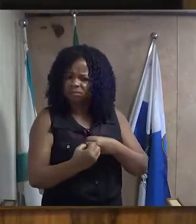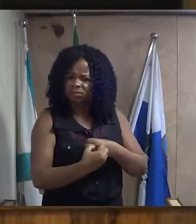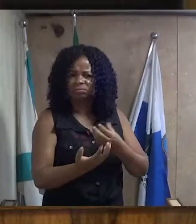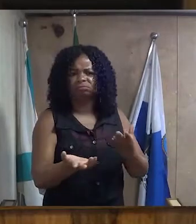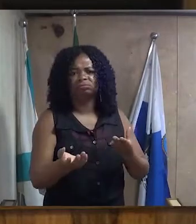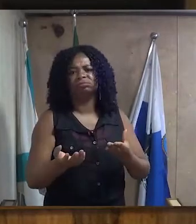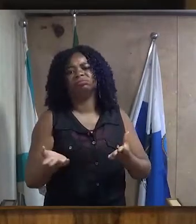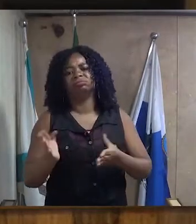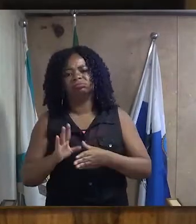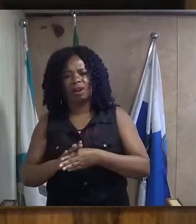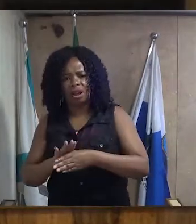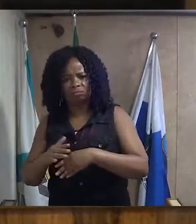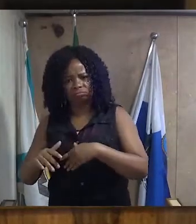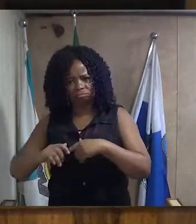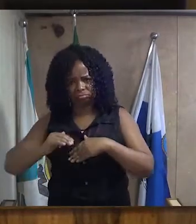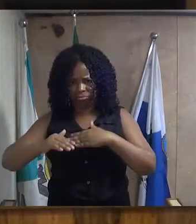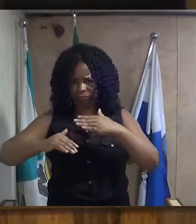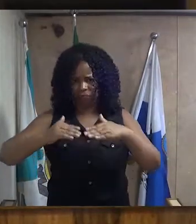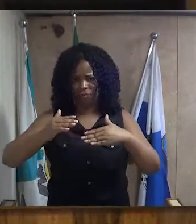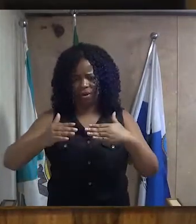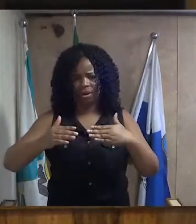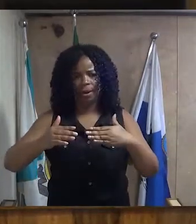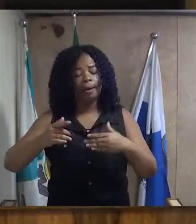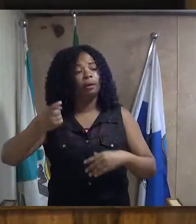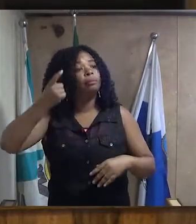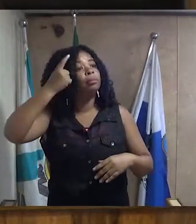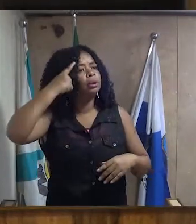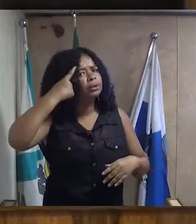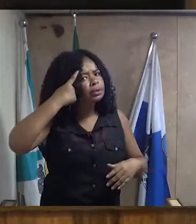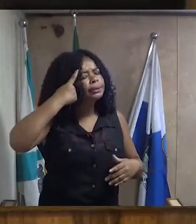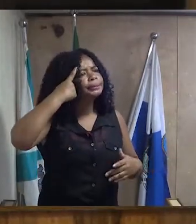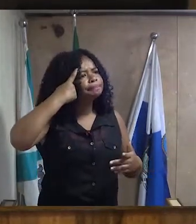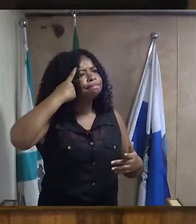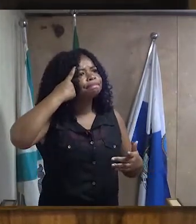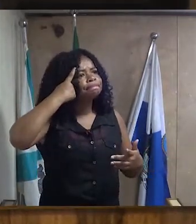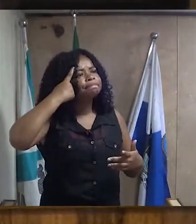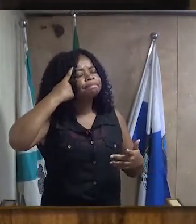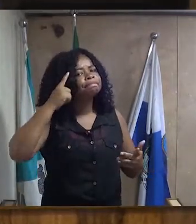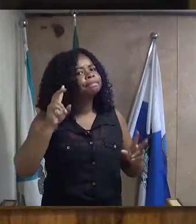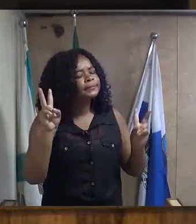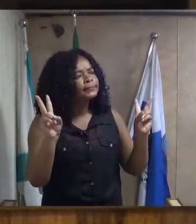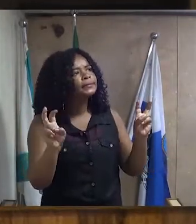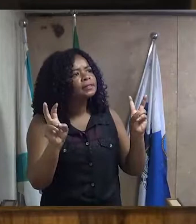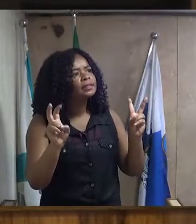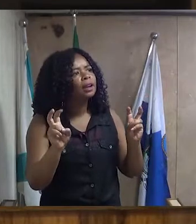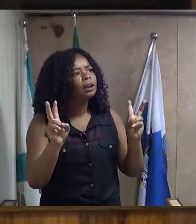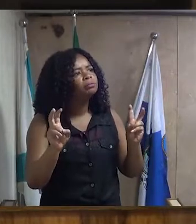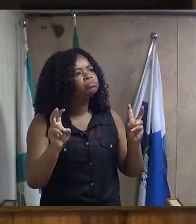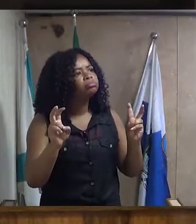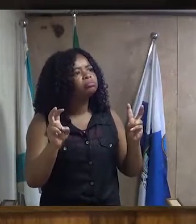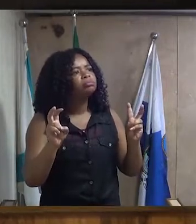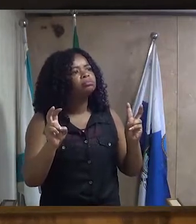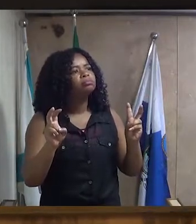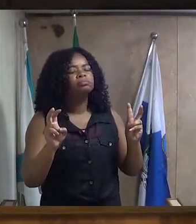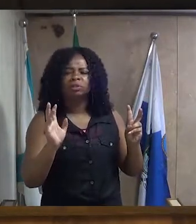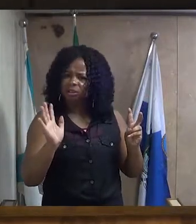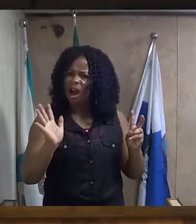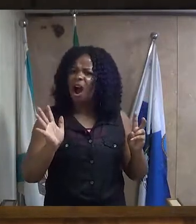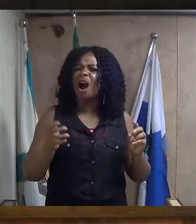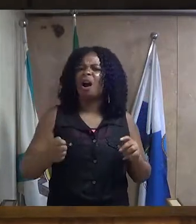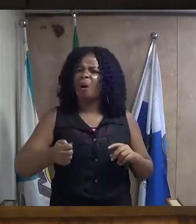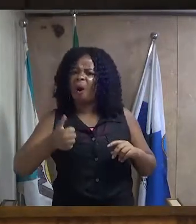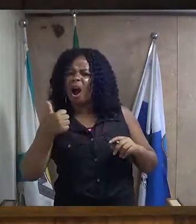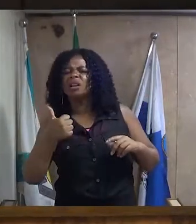crescendo. E pensando nesse crescimento da nossa cidade, estamos prestes aí nos